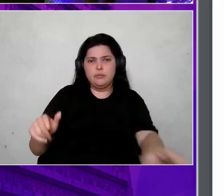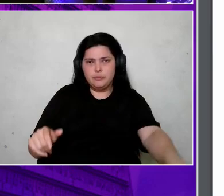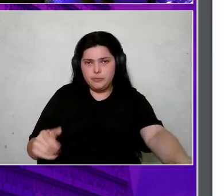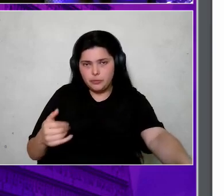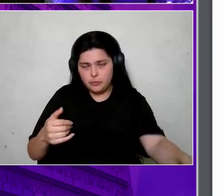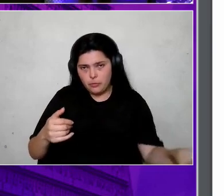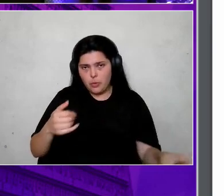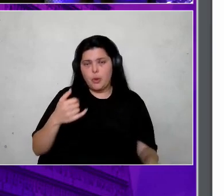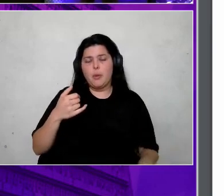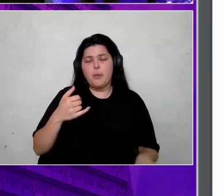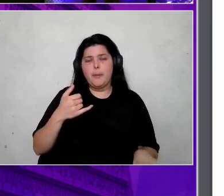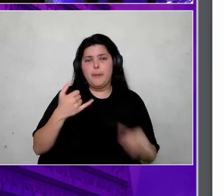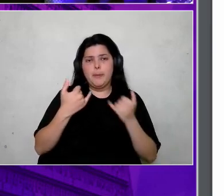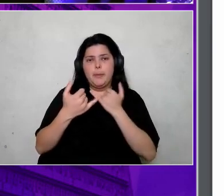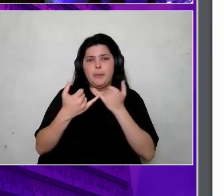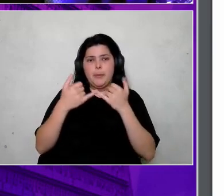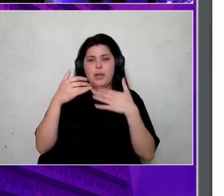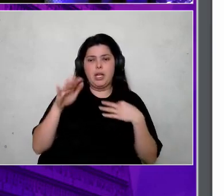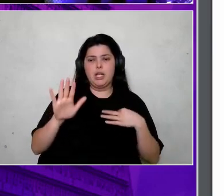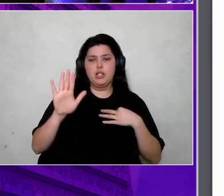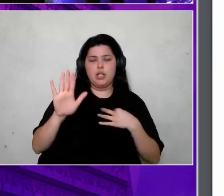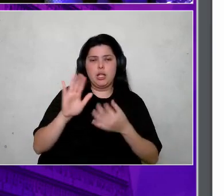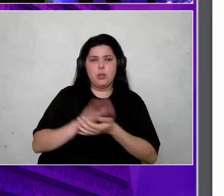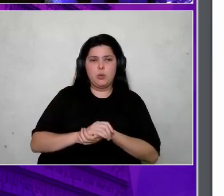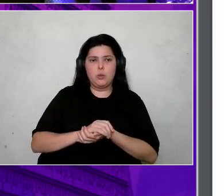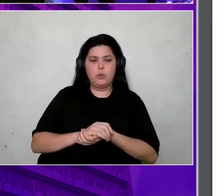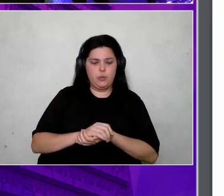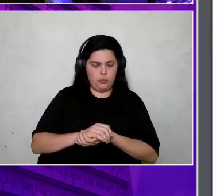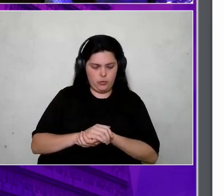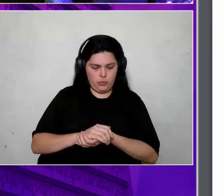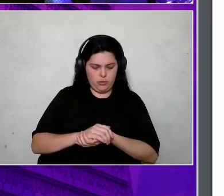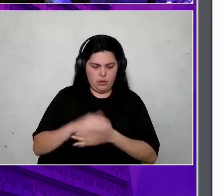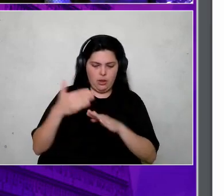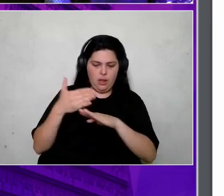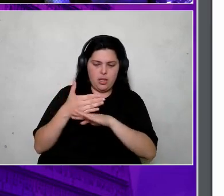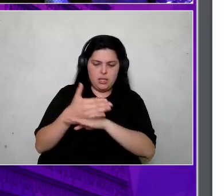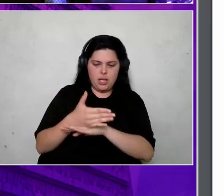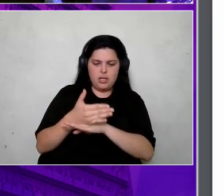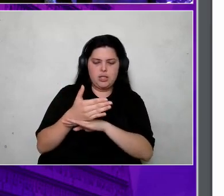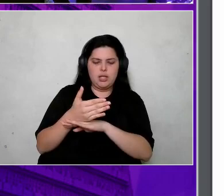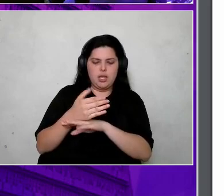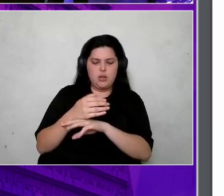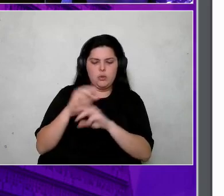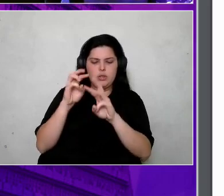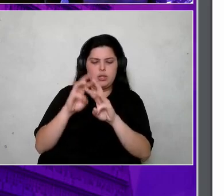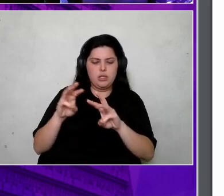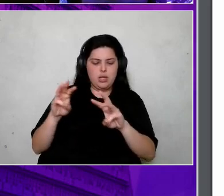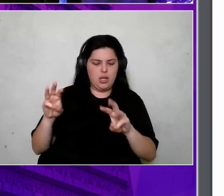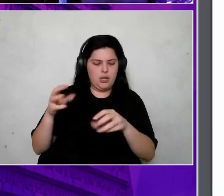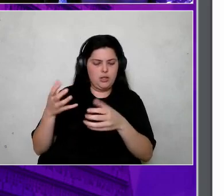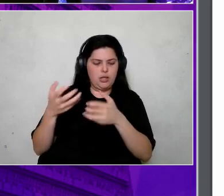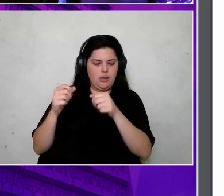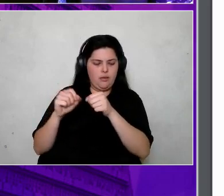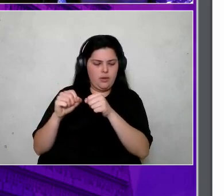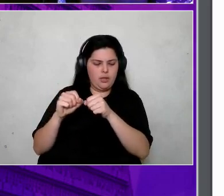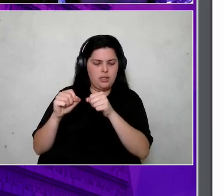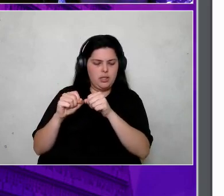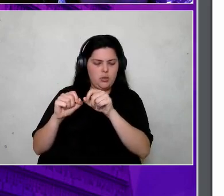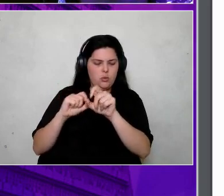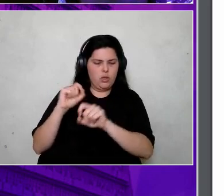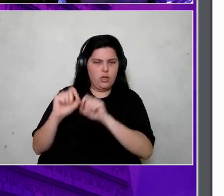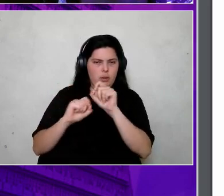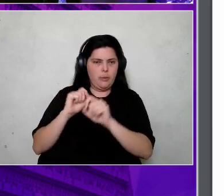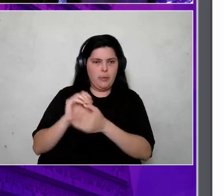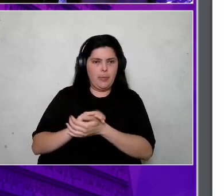candidato. Um candidato, muitas vezes, ele entra num site e ele quer fazer a